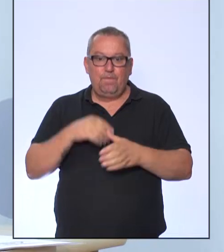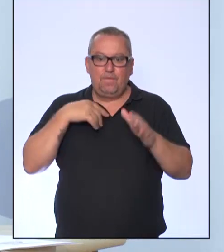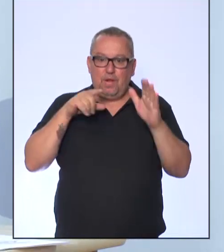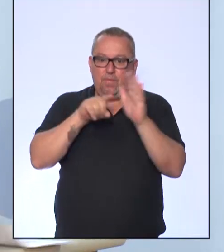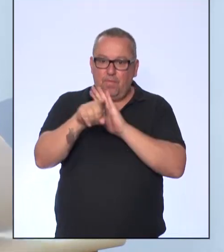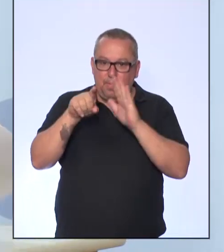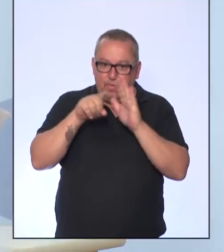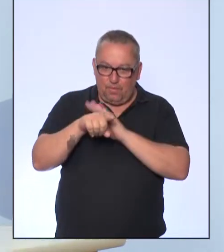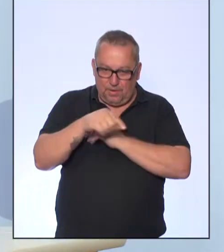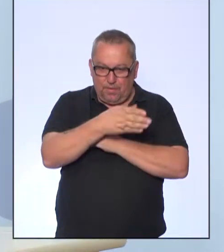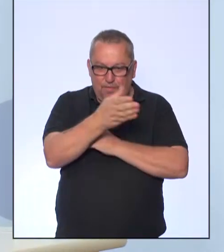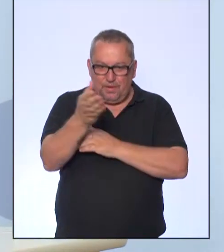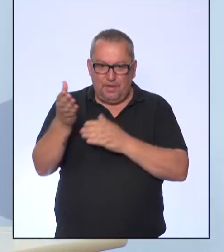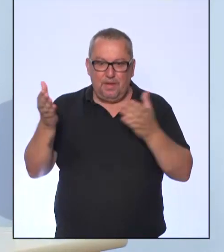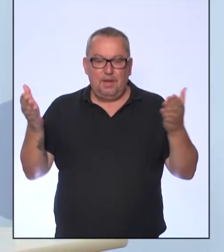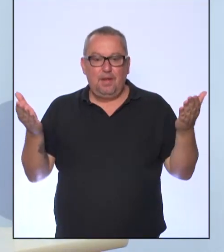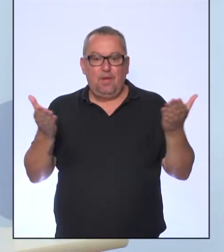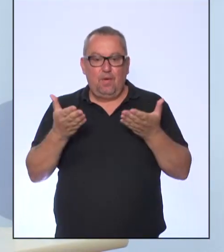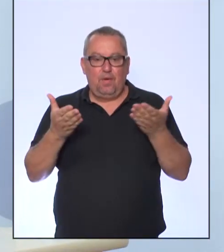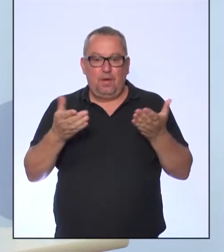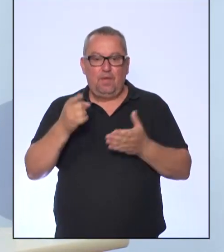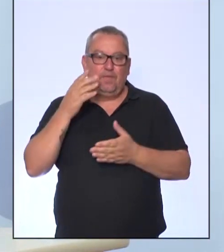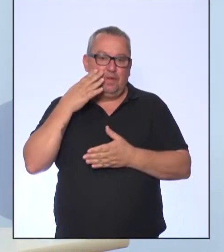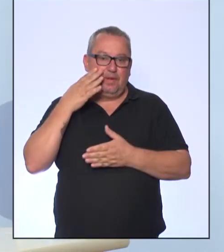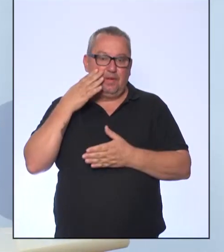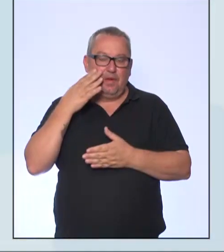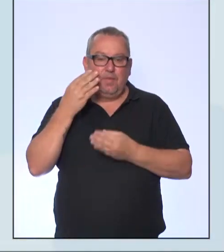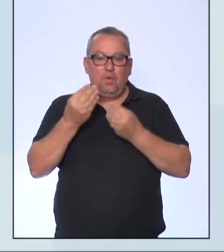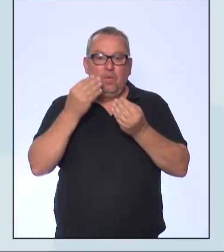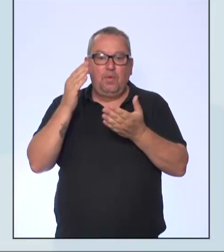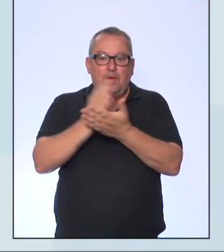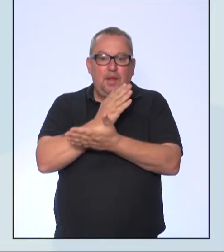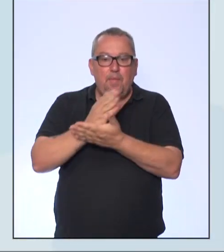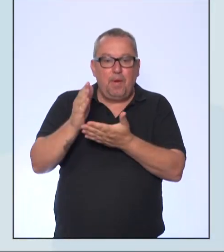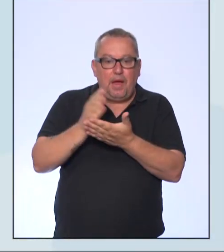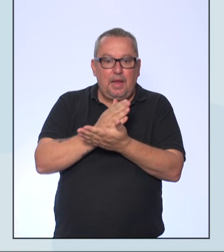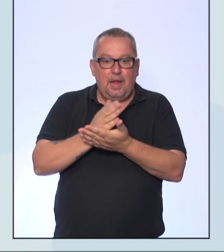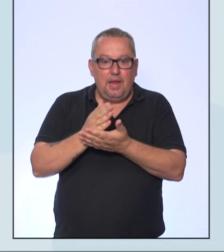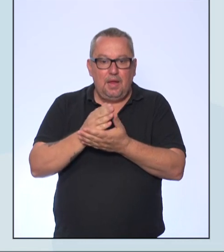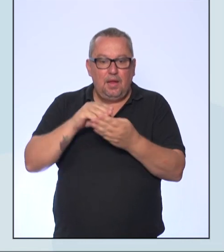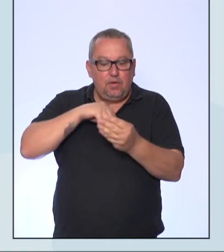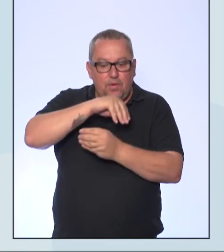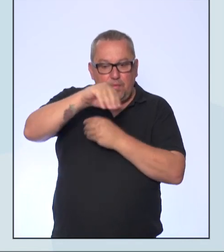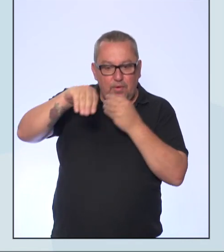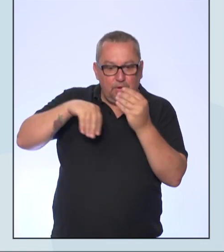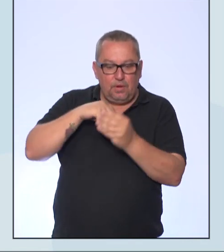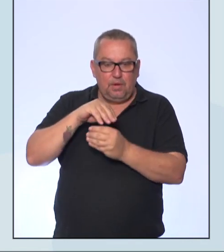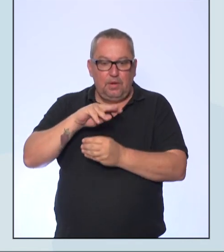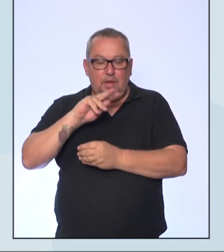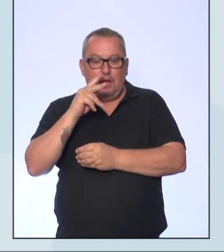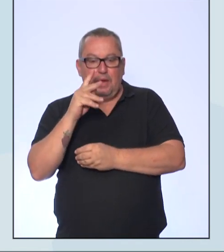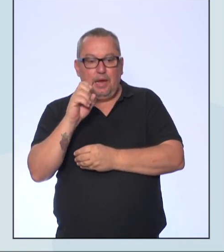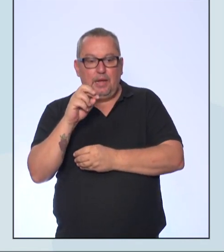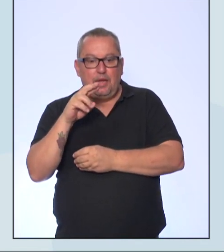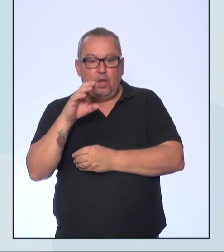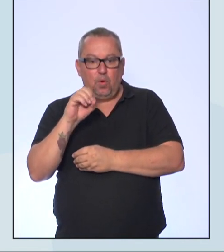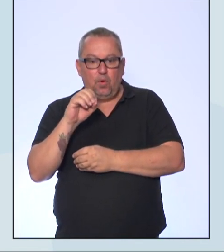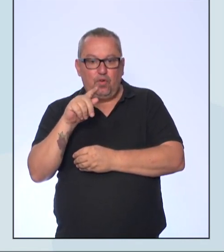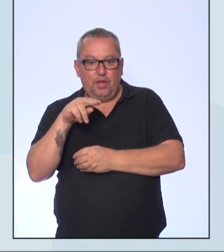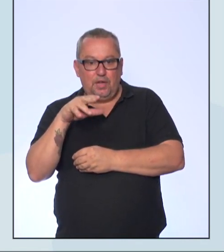para vocês agora. Você sabe como separar os componentes de uma mistura heterogênea?